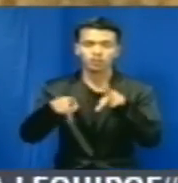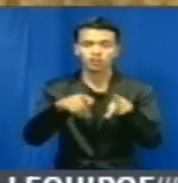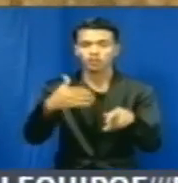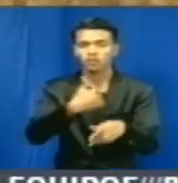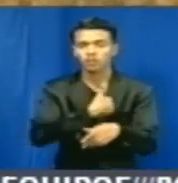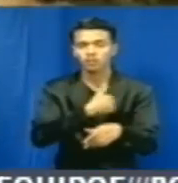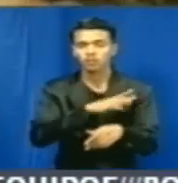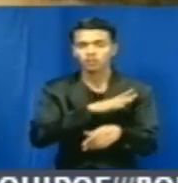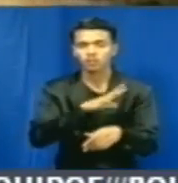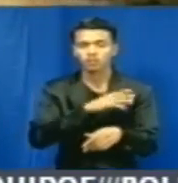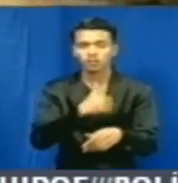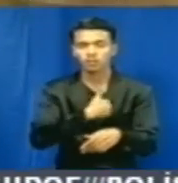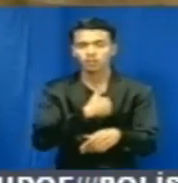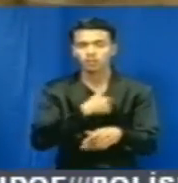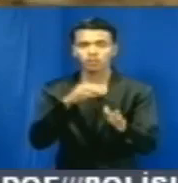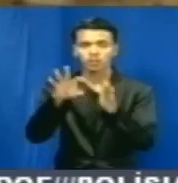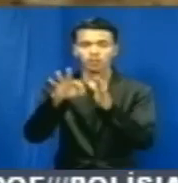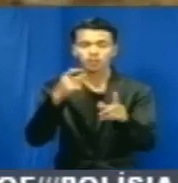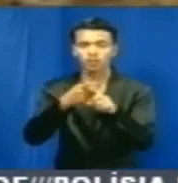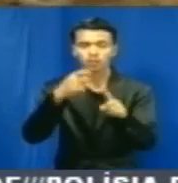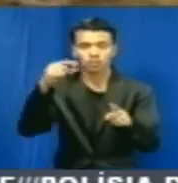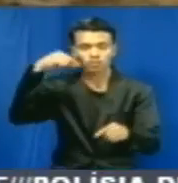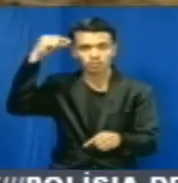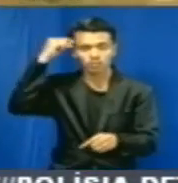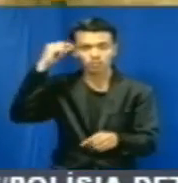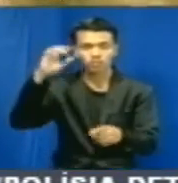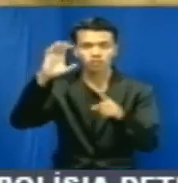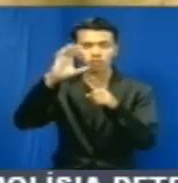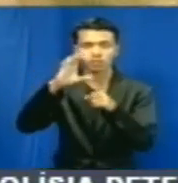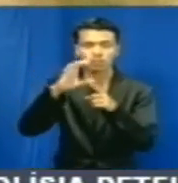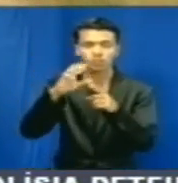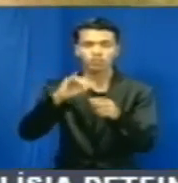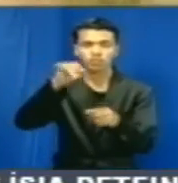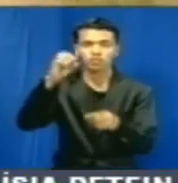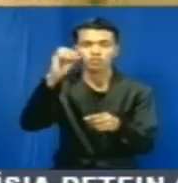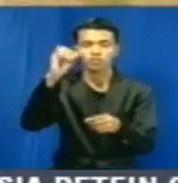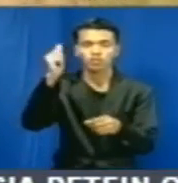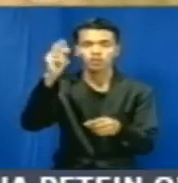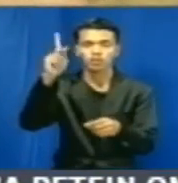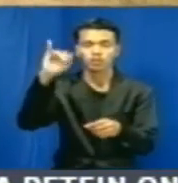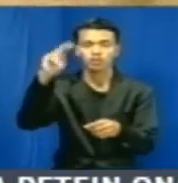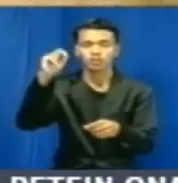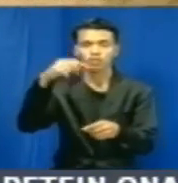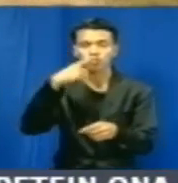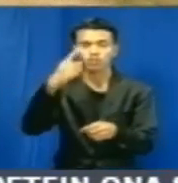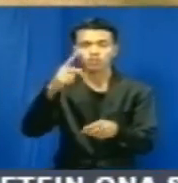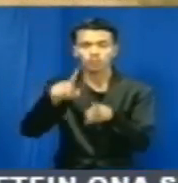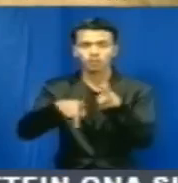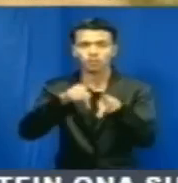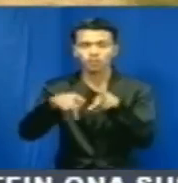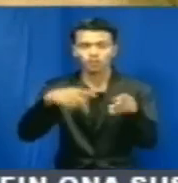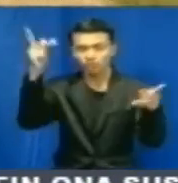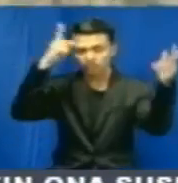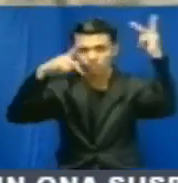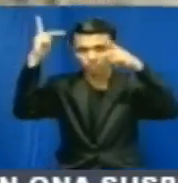tengah sila sebulan. Chef Aldeia Tapoabe, Suku Atara, Joaquim Gonçalves, confirma. Dada une comunidade xira